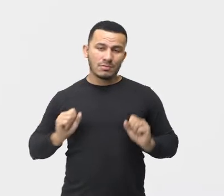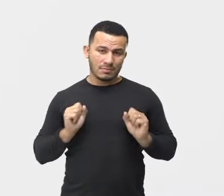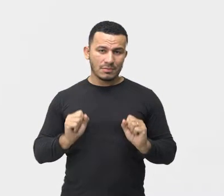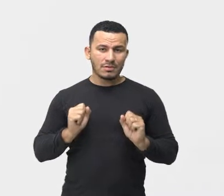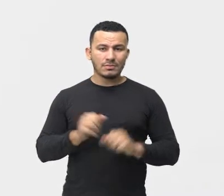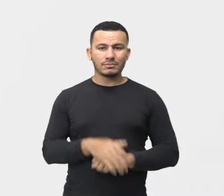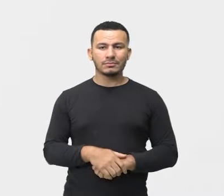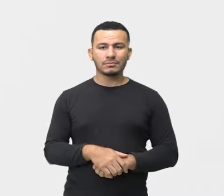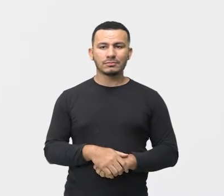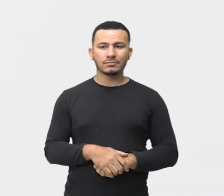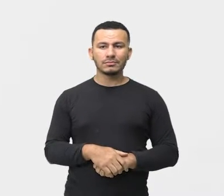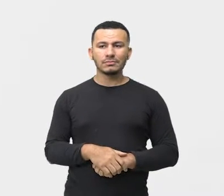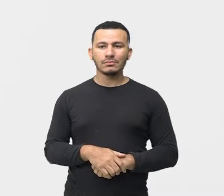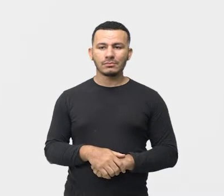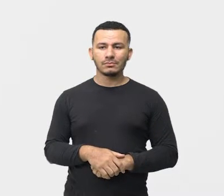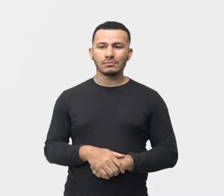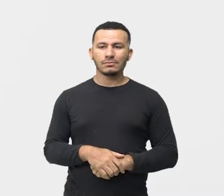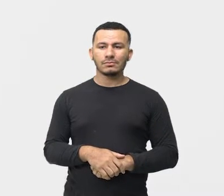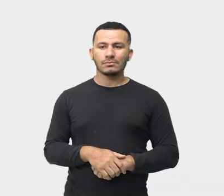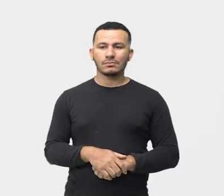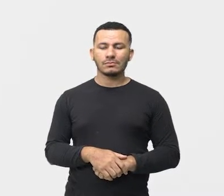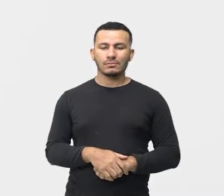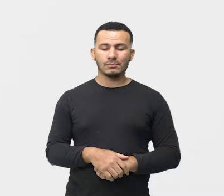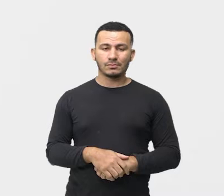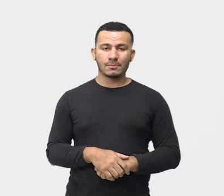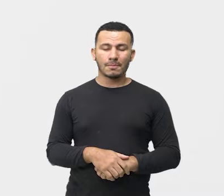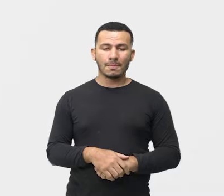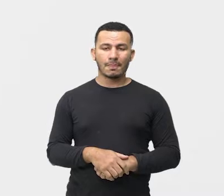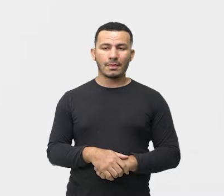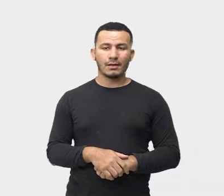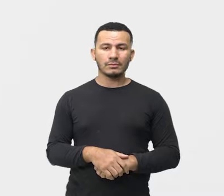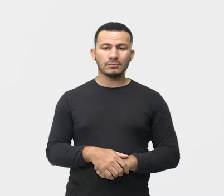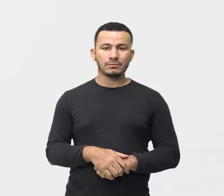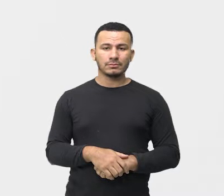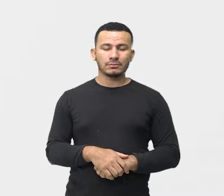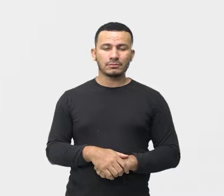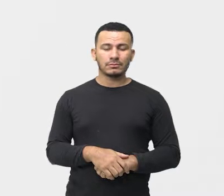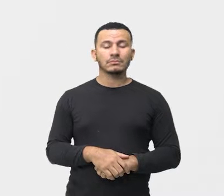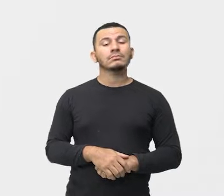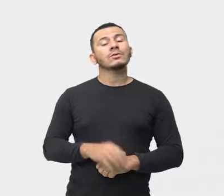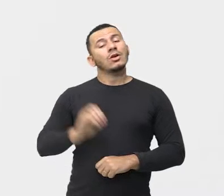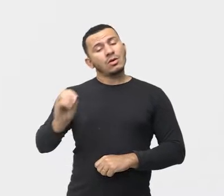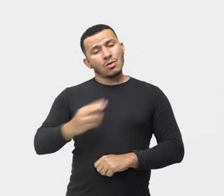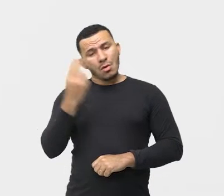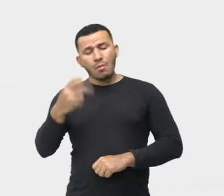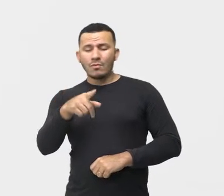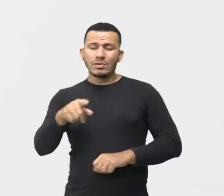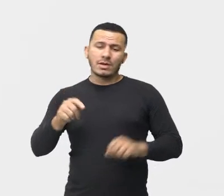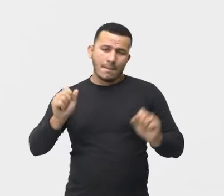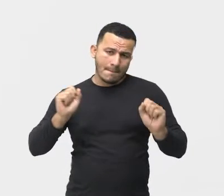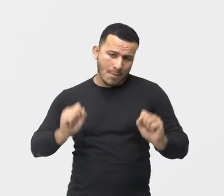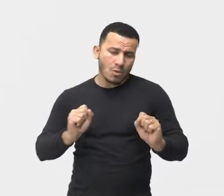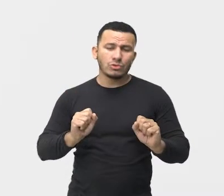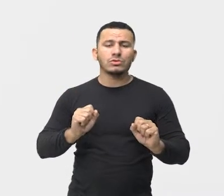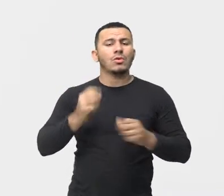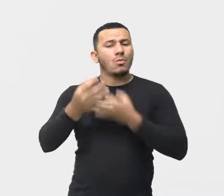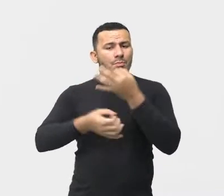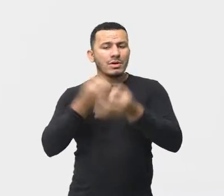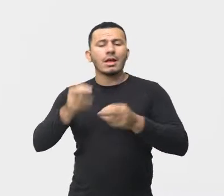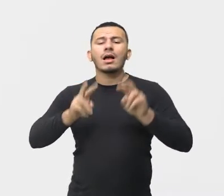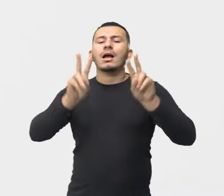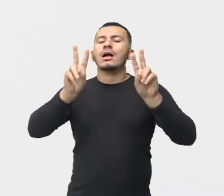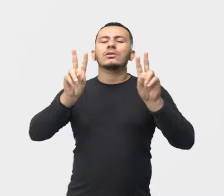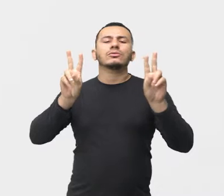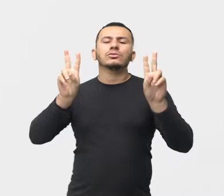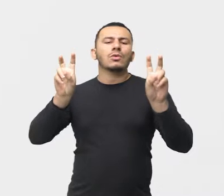é? E aí, gente, você pode também dizer o que pensa a esse respeito, porque isso